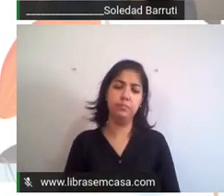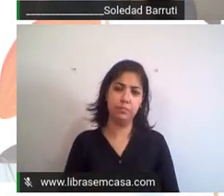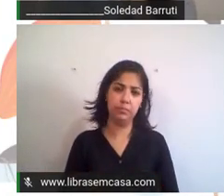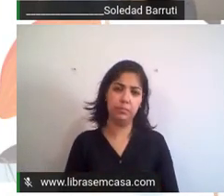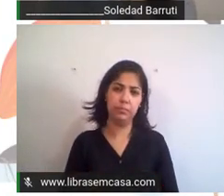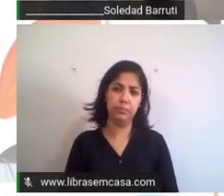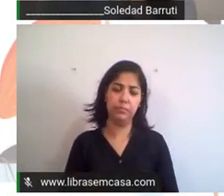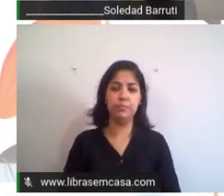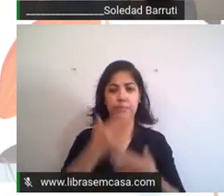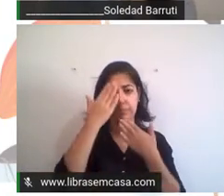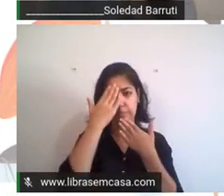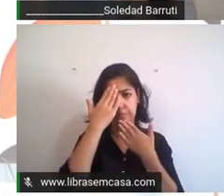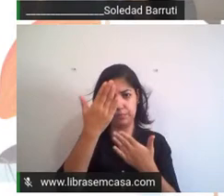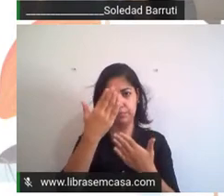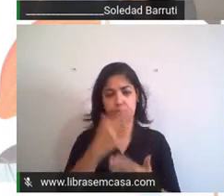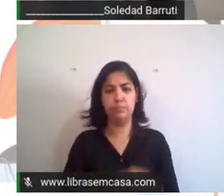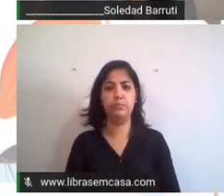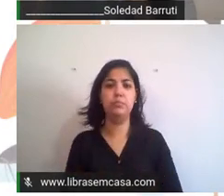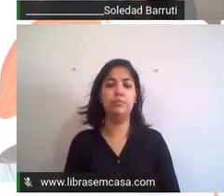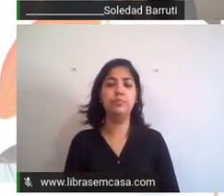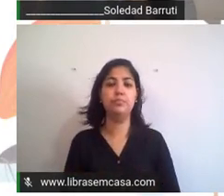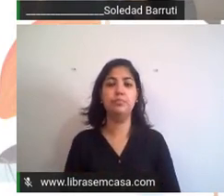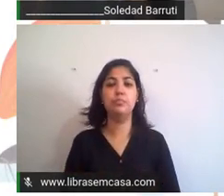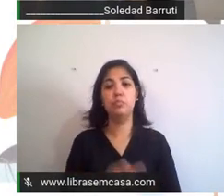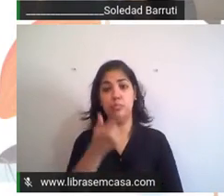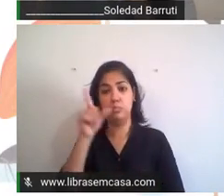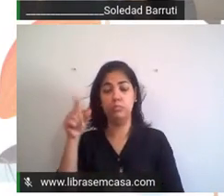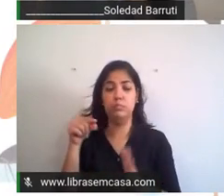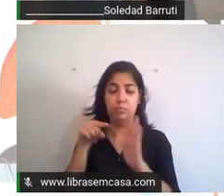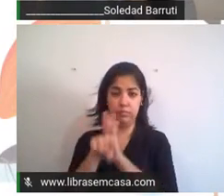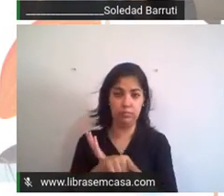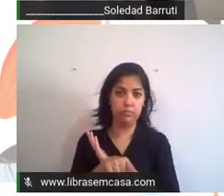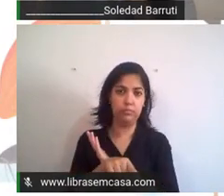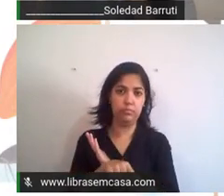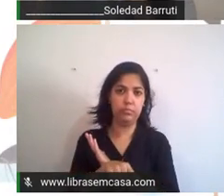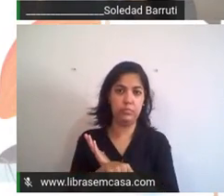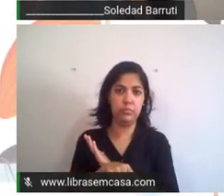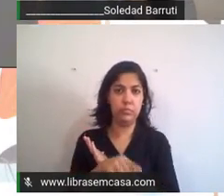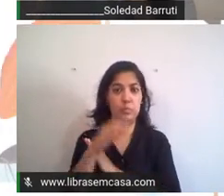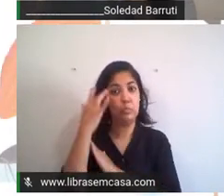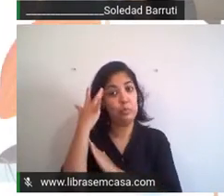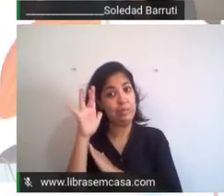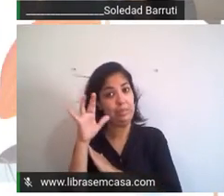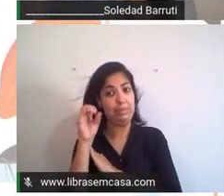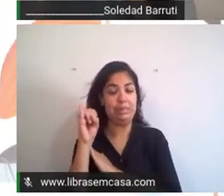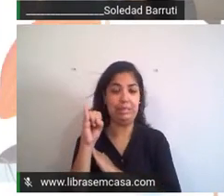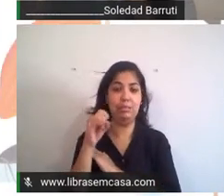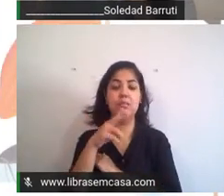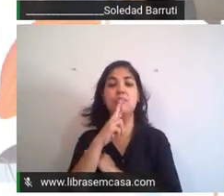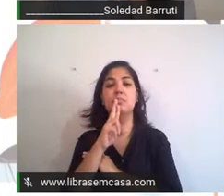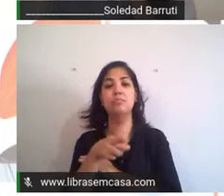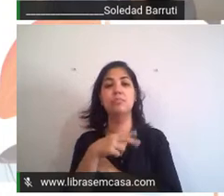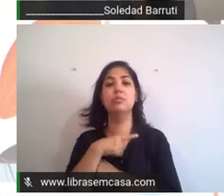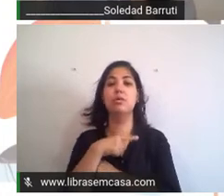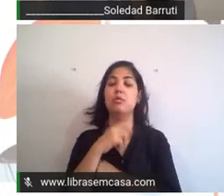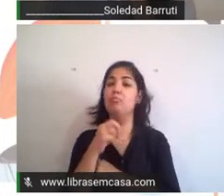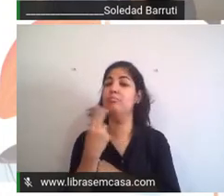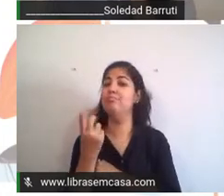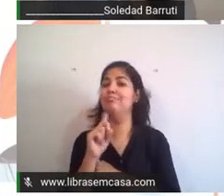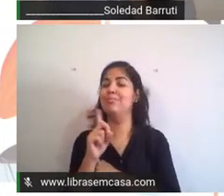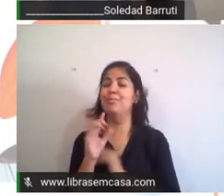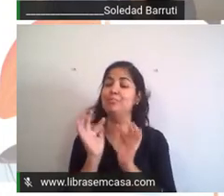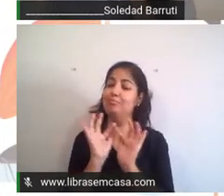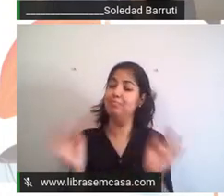Muito obrigada. E aí tem uma outra pergunta que talvez seja, não sei se existe uma resposta tão simples, que